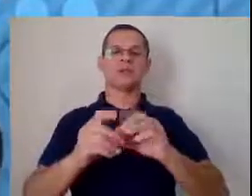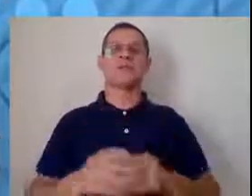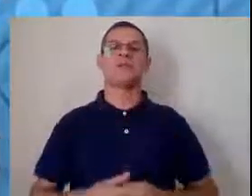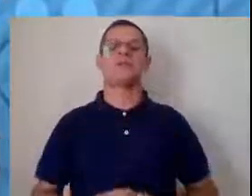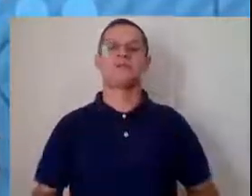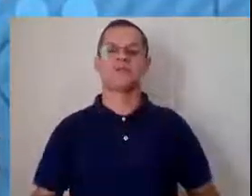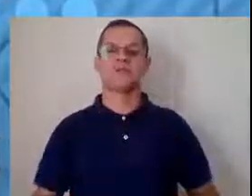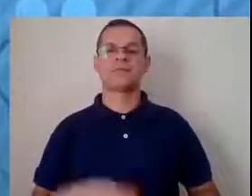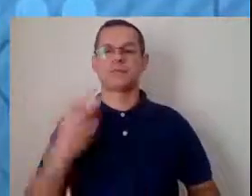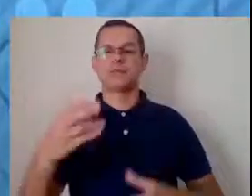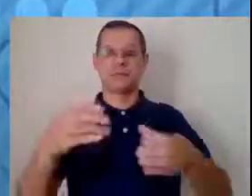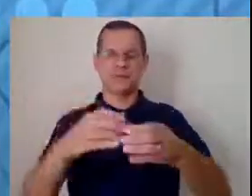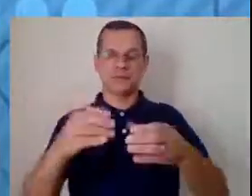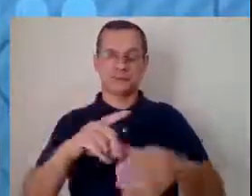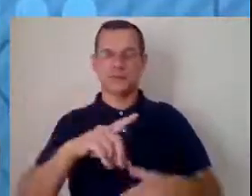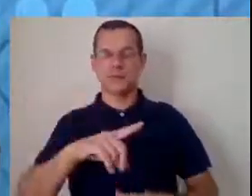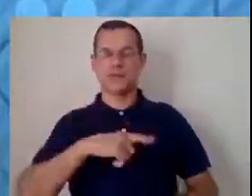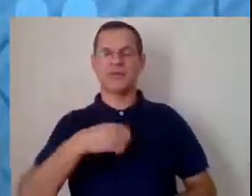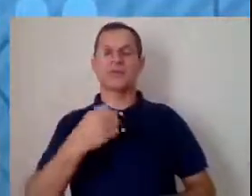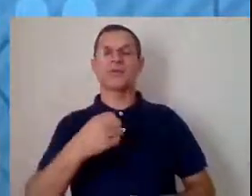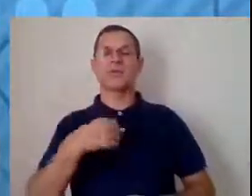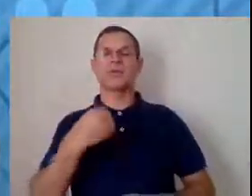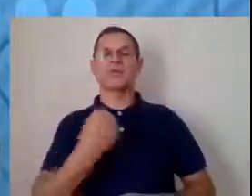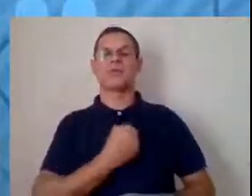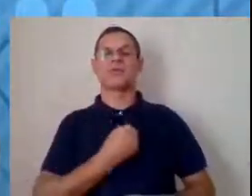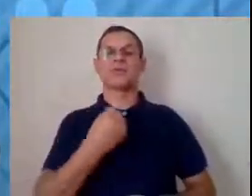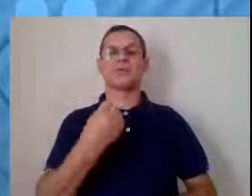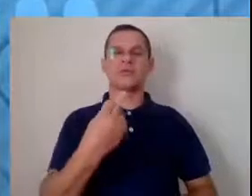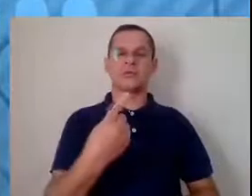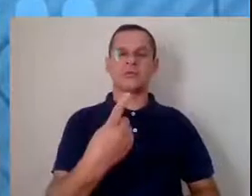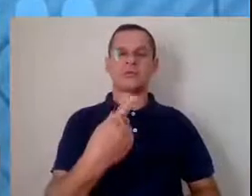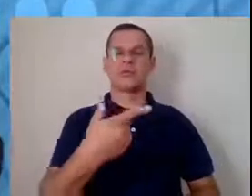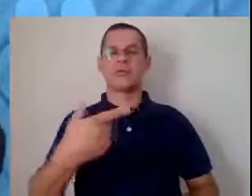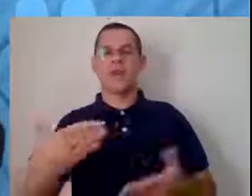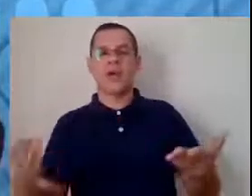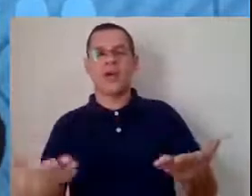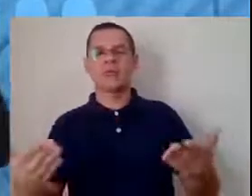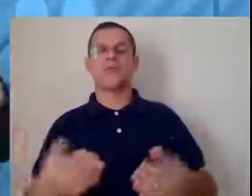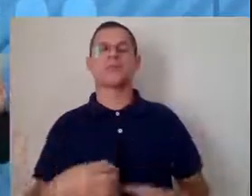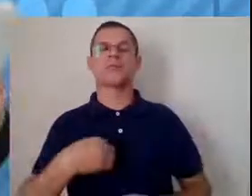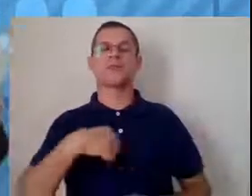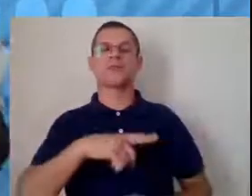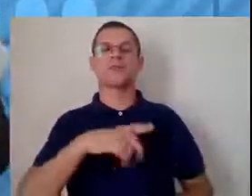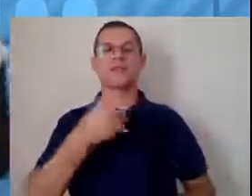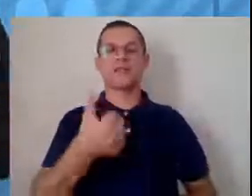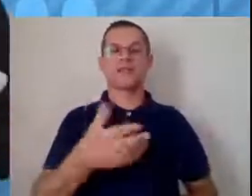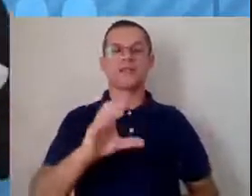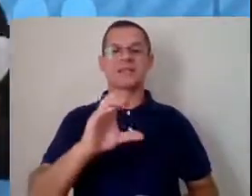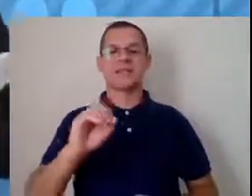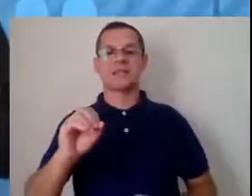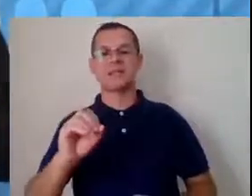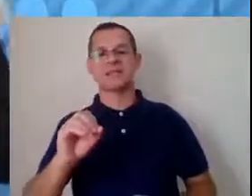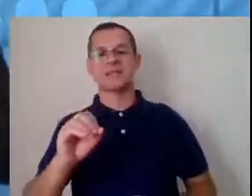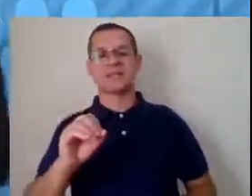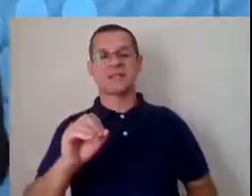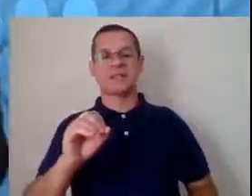daqueles 2 conjuntos, nós temos o número 12. Agora, se eu tenho 60